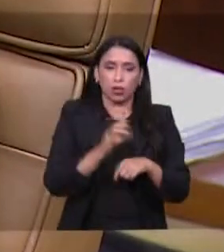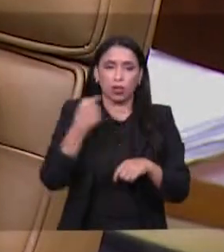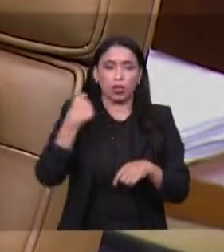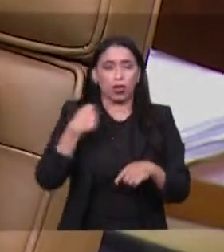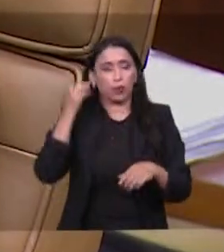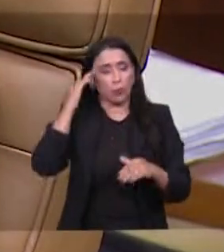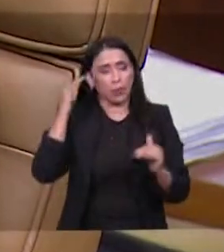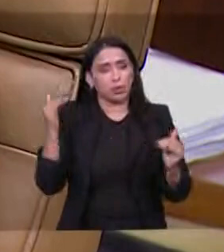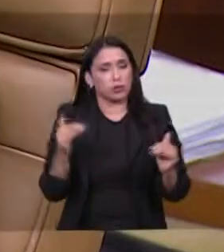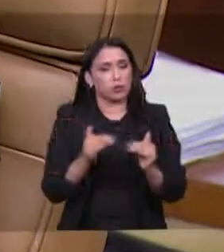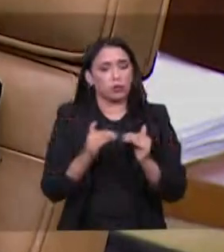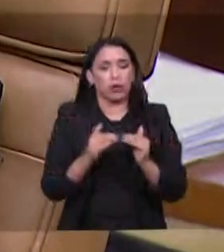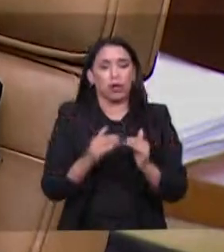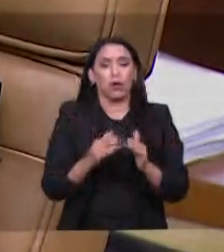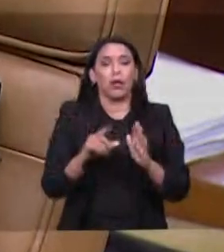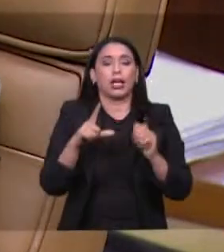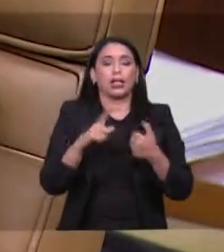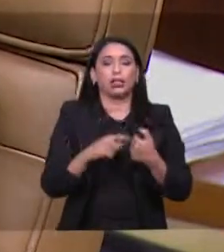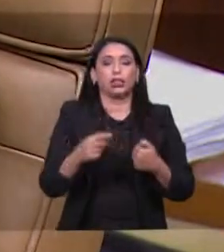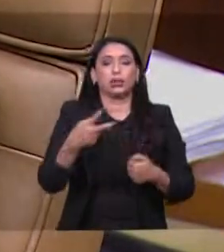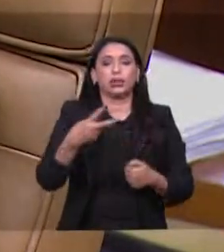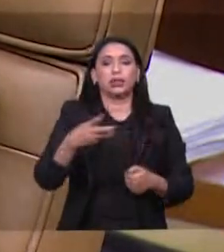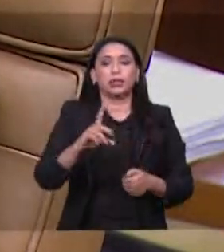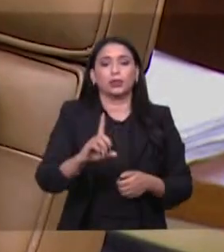artigo 3º-D.